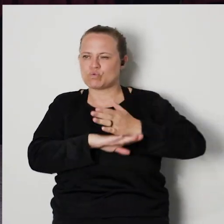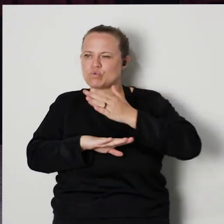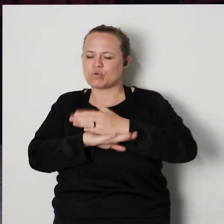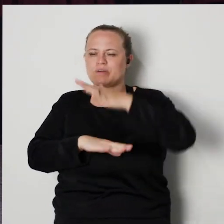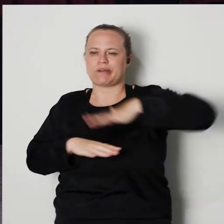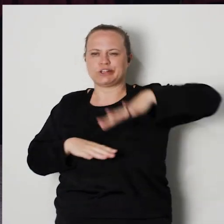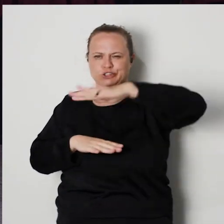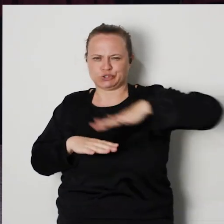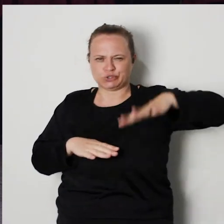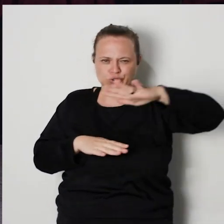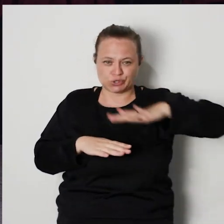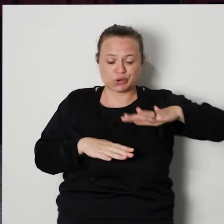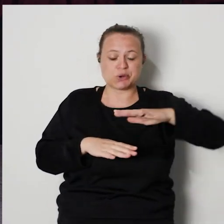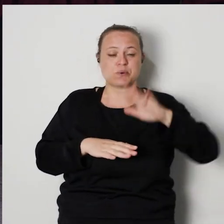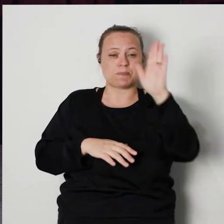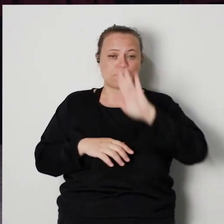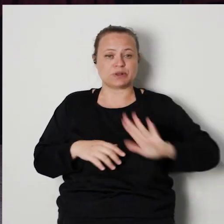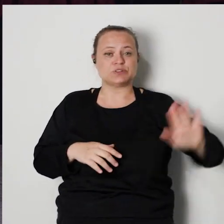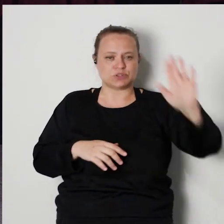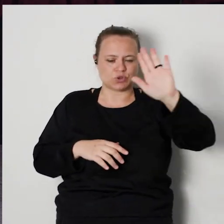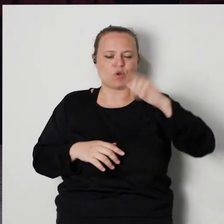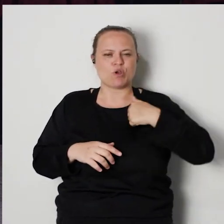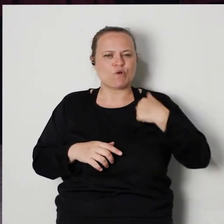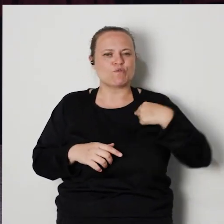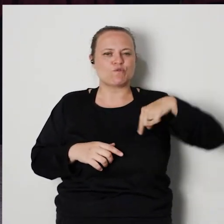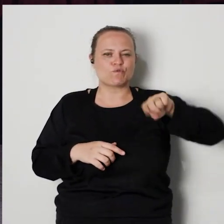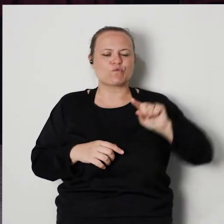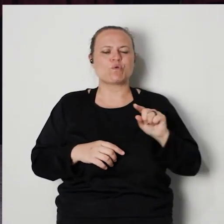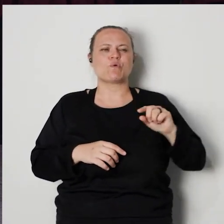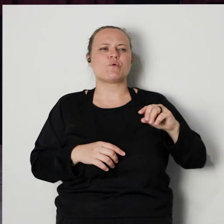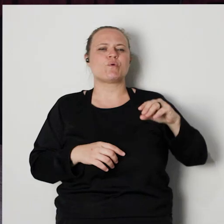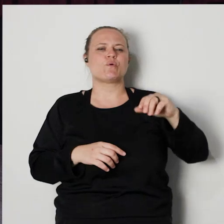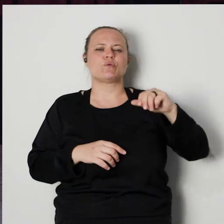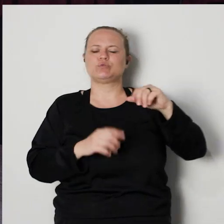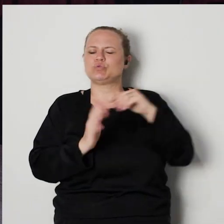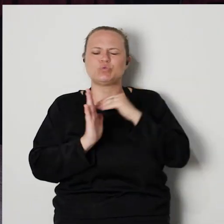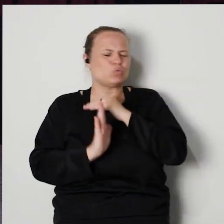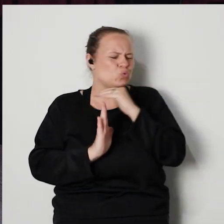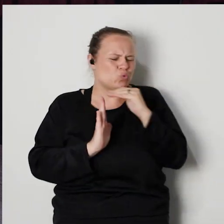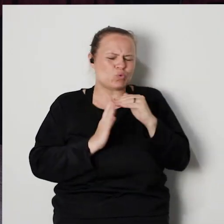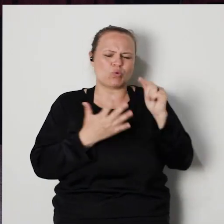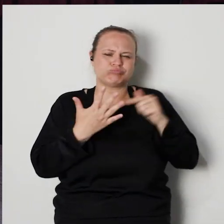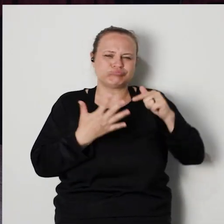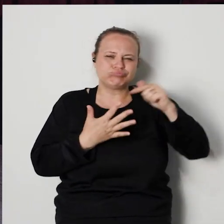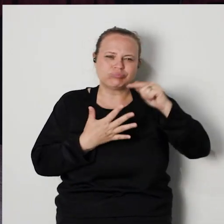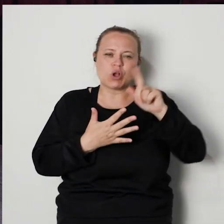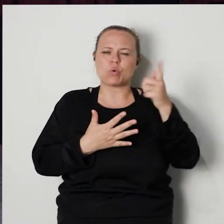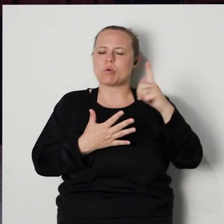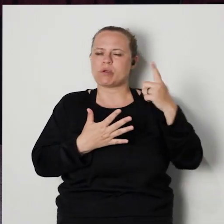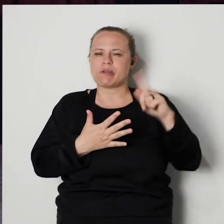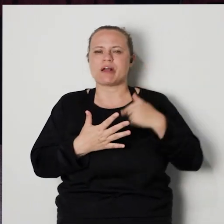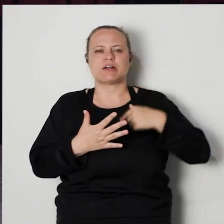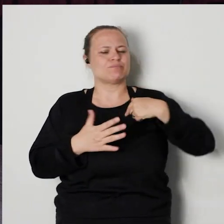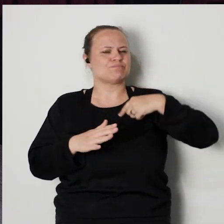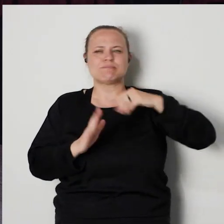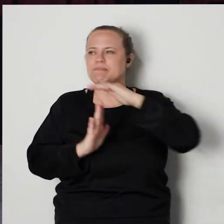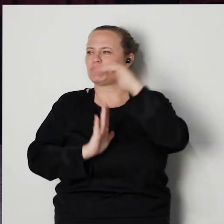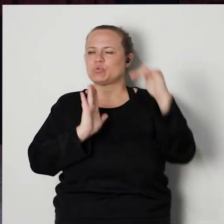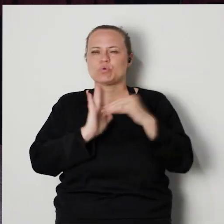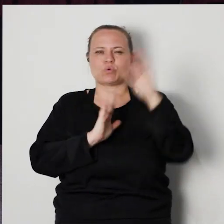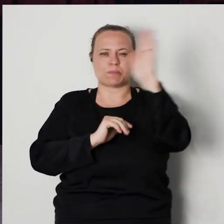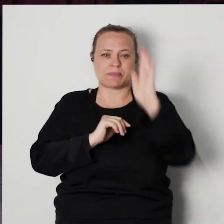Sul a gente não cita porque está aqui do lado e acha mais, né, próximo e tem muita facilidade de estar,